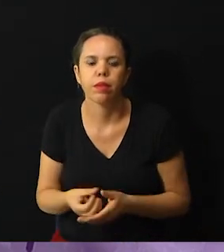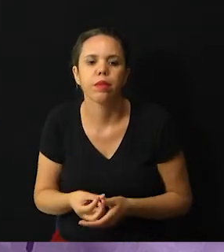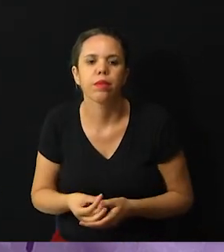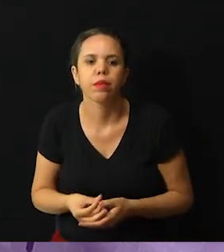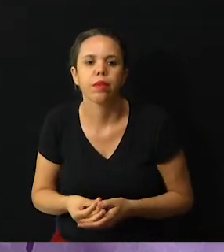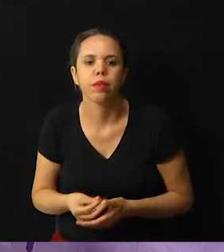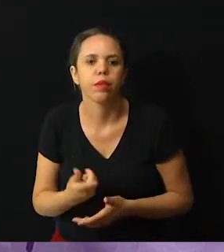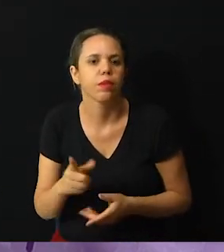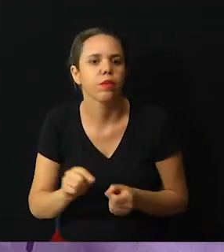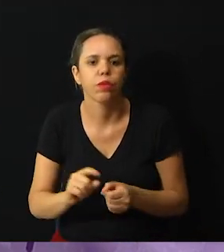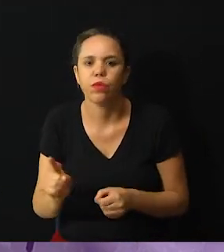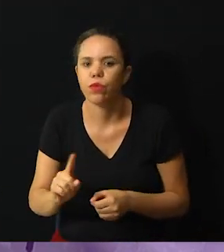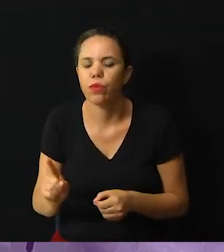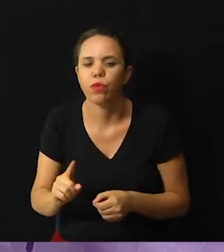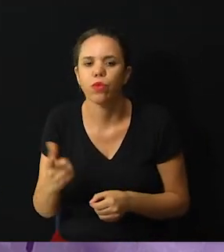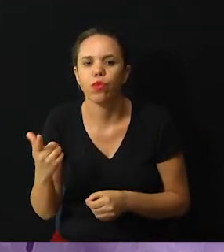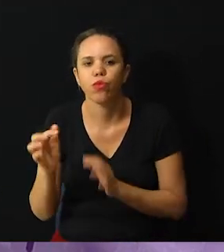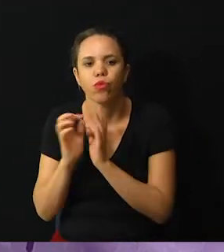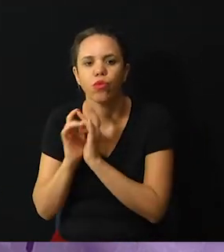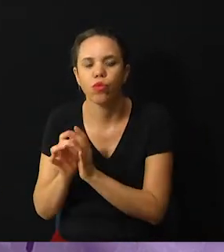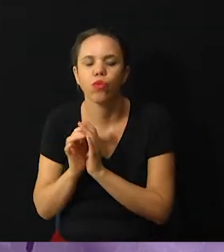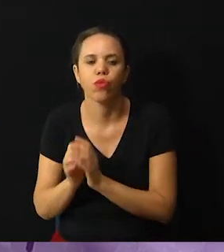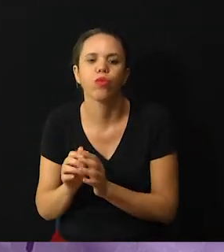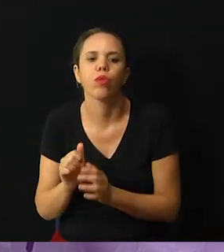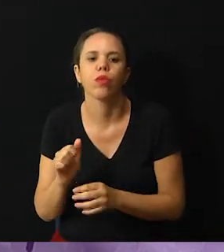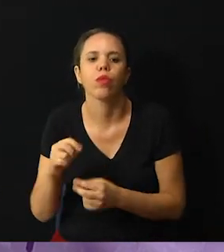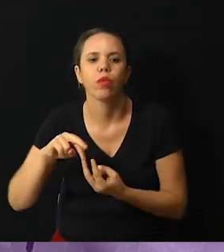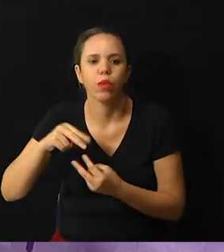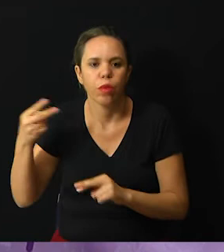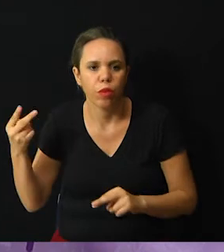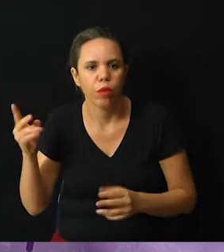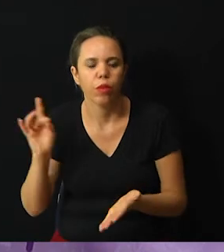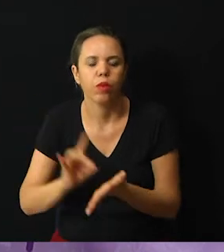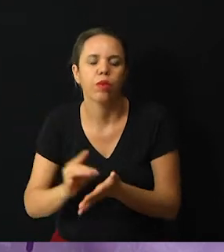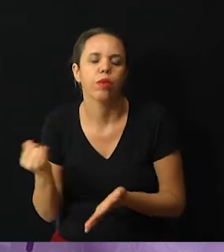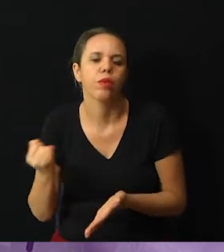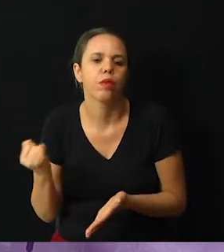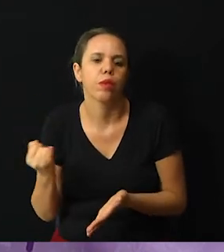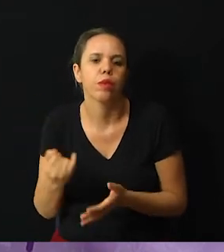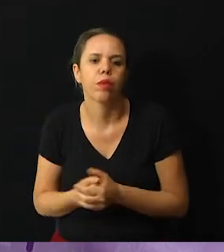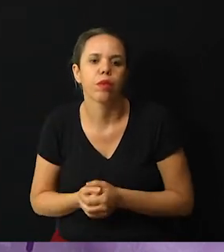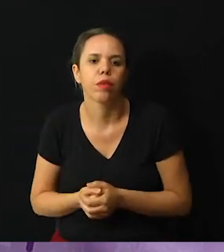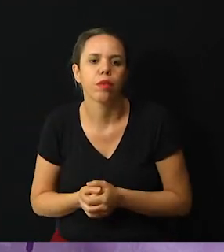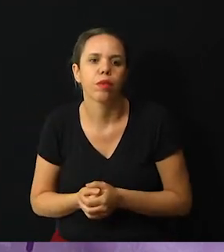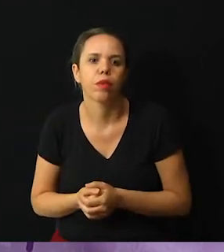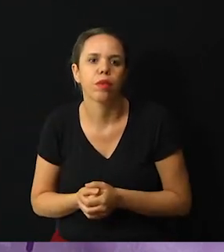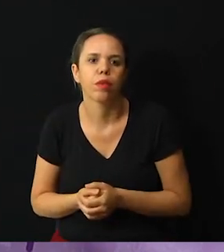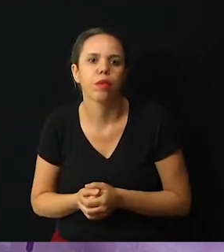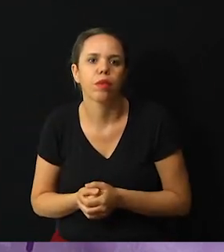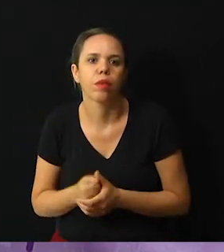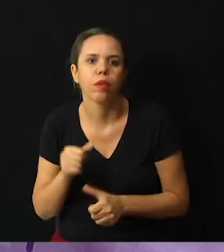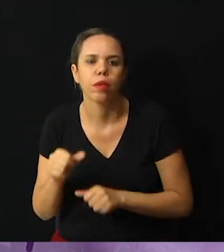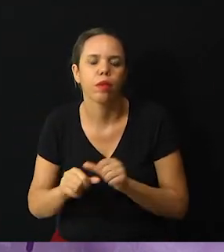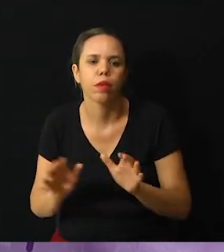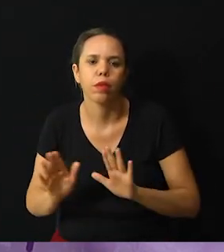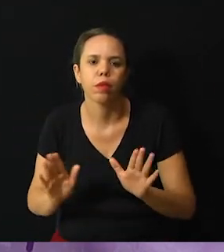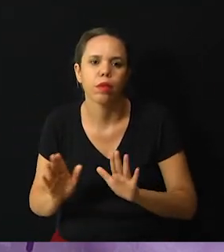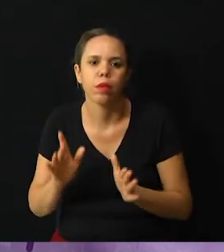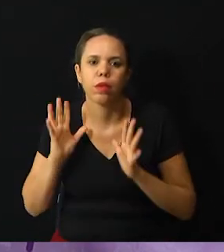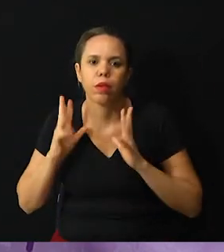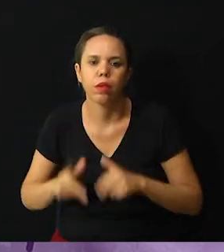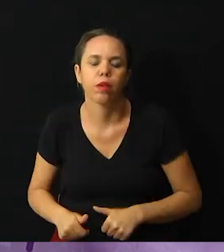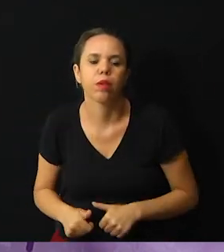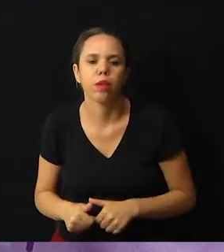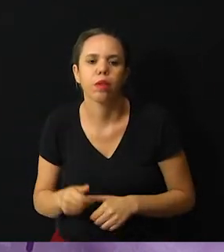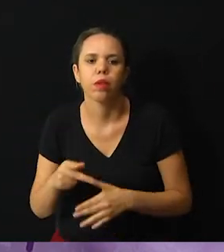usada, mas ela não faz com que o neurônio, as células realmente importantes ali, deixem de degenerar. Ela não